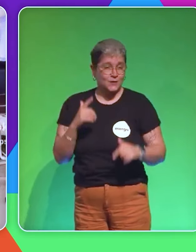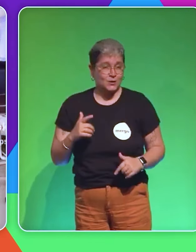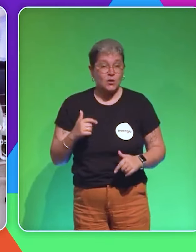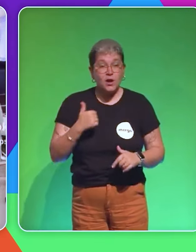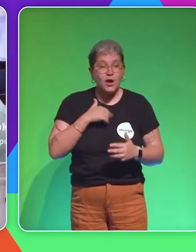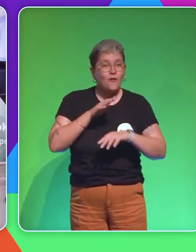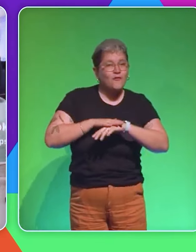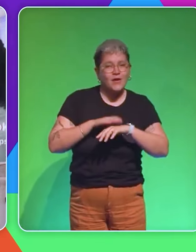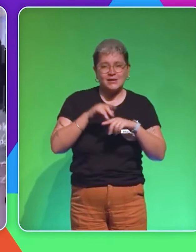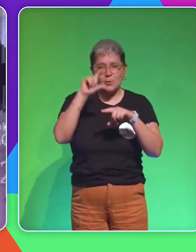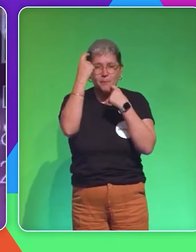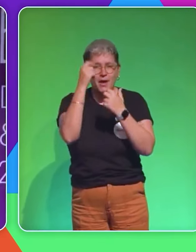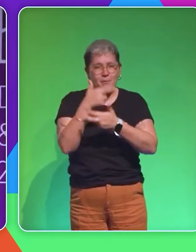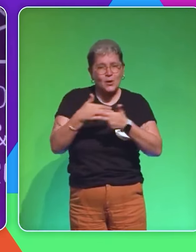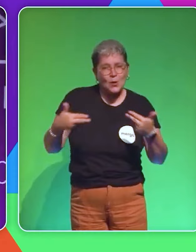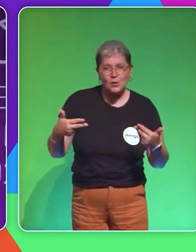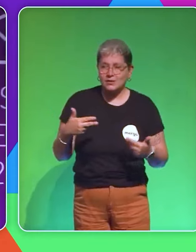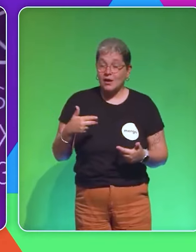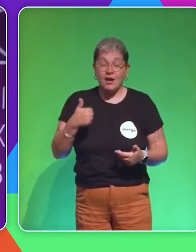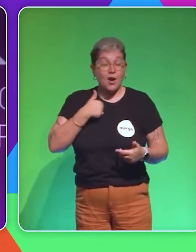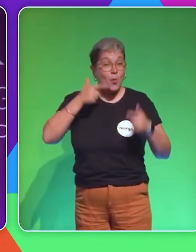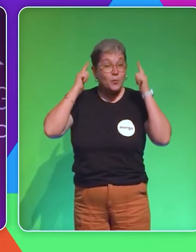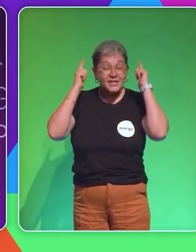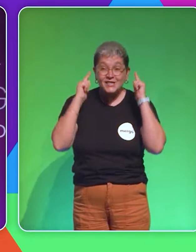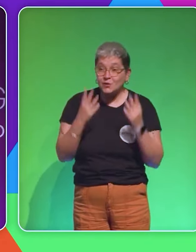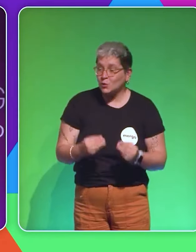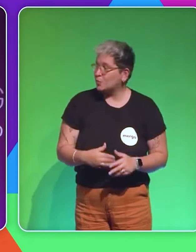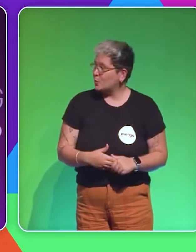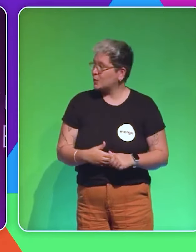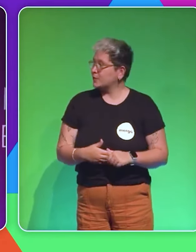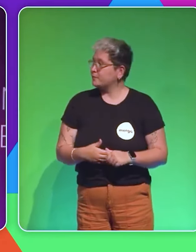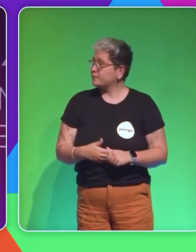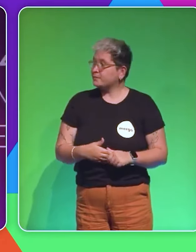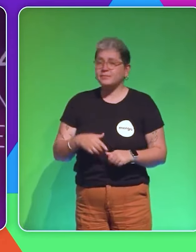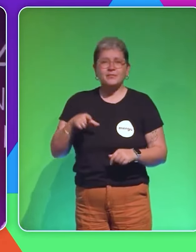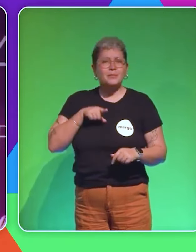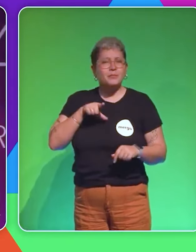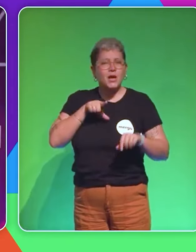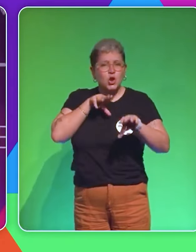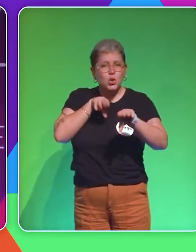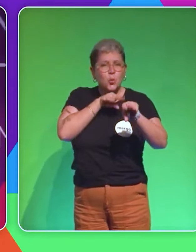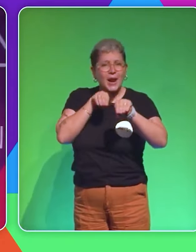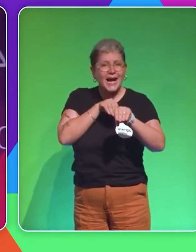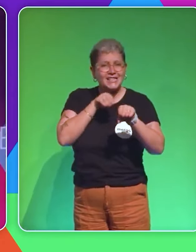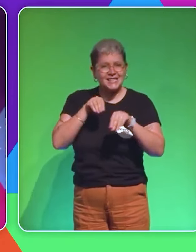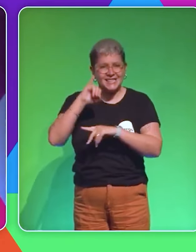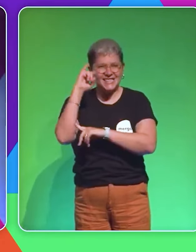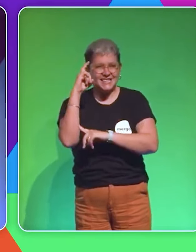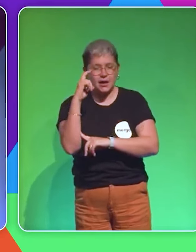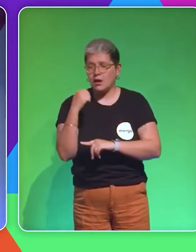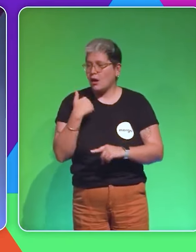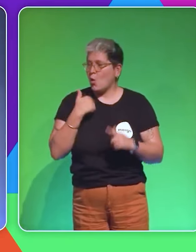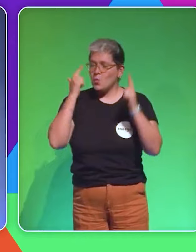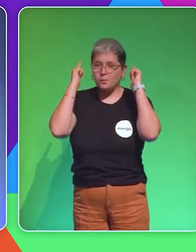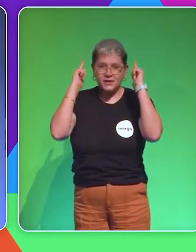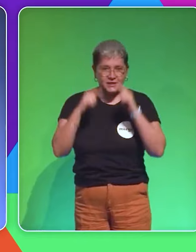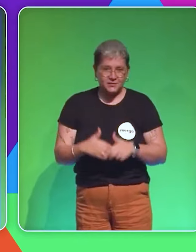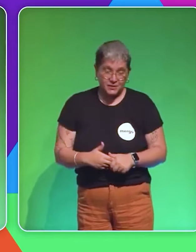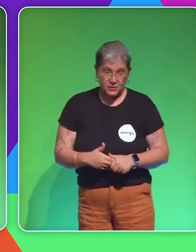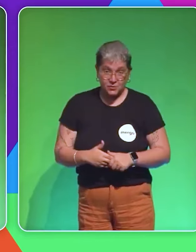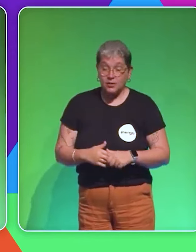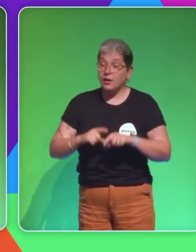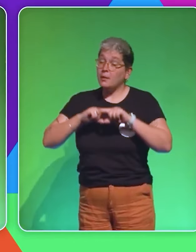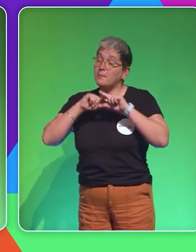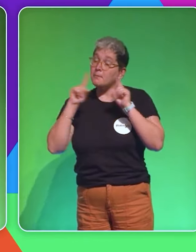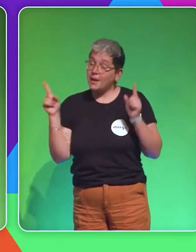alguns memes que eu faço vocês não TM noção as narrações as dublagens no Instagram tá bom só que com grandes